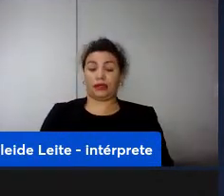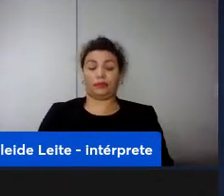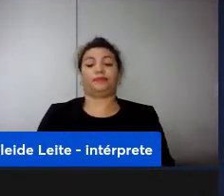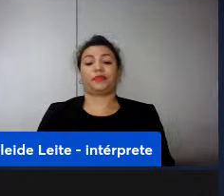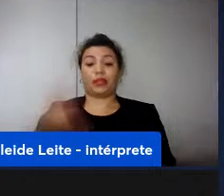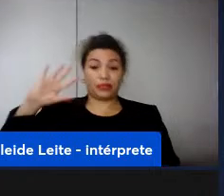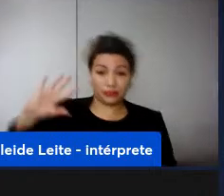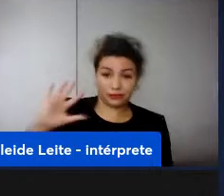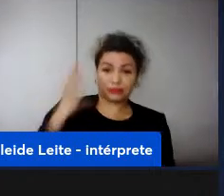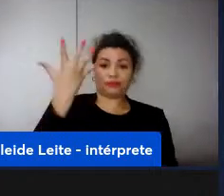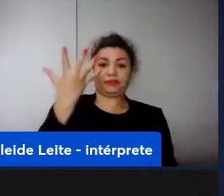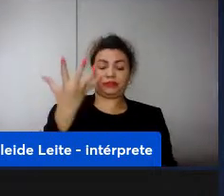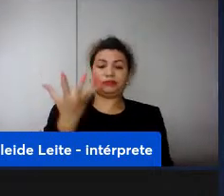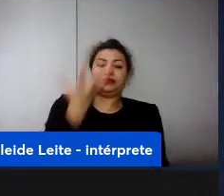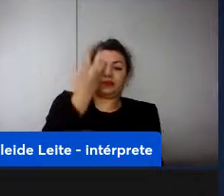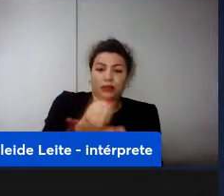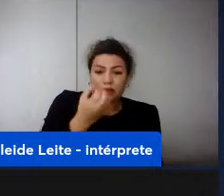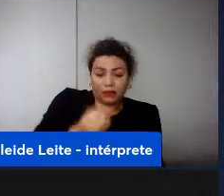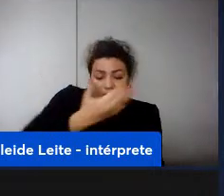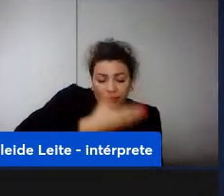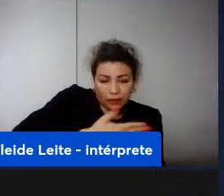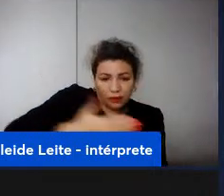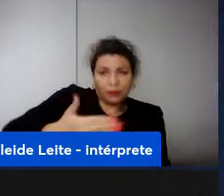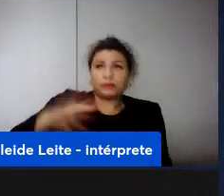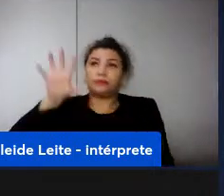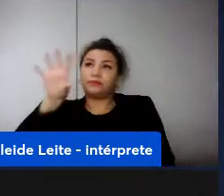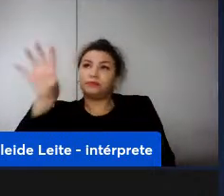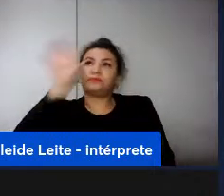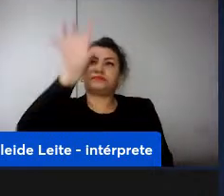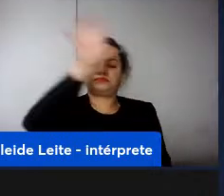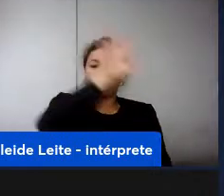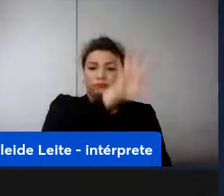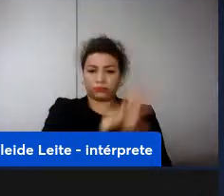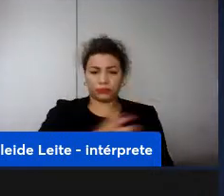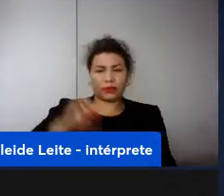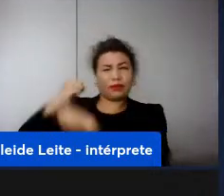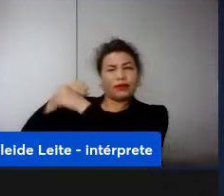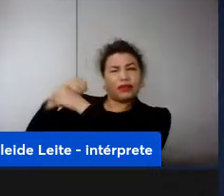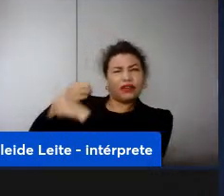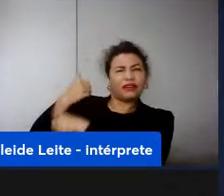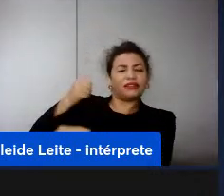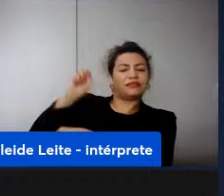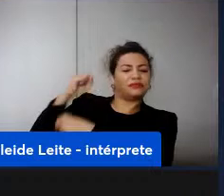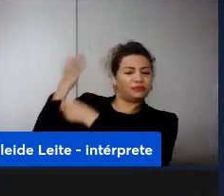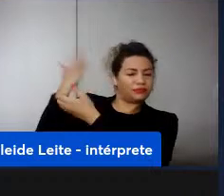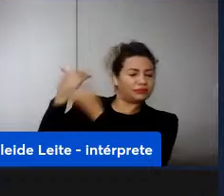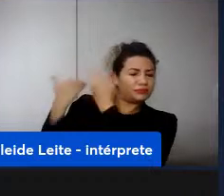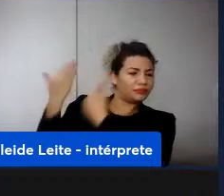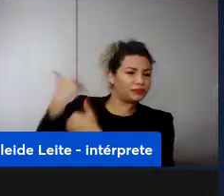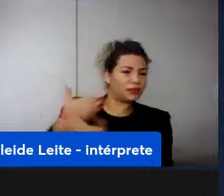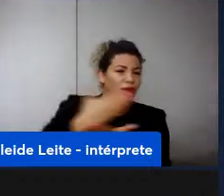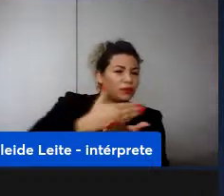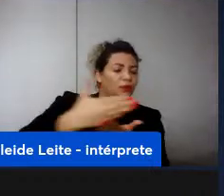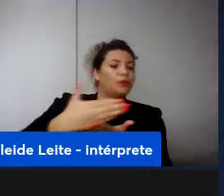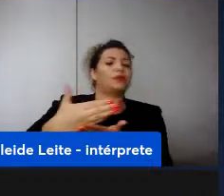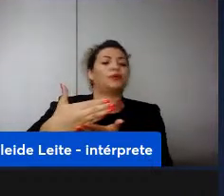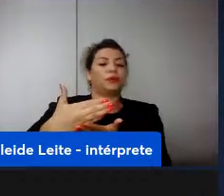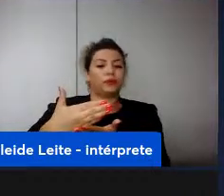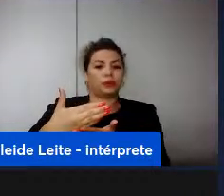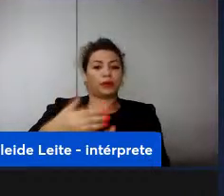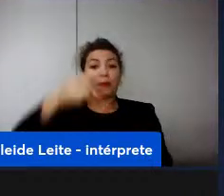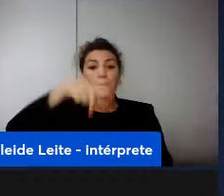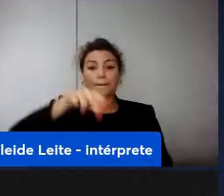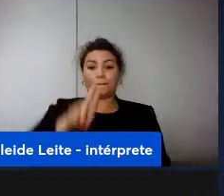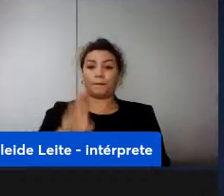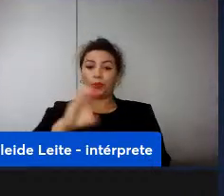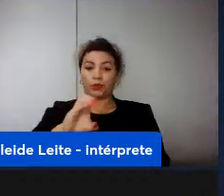de Alfabetização, iniciada regionalmente há 18 anos na PUC, Rio Grande